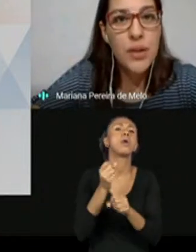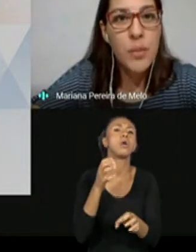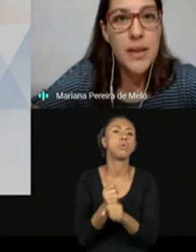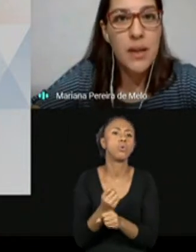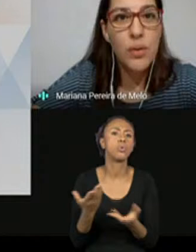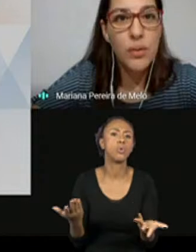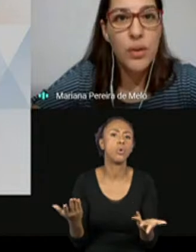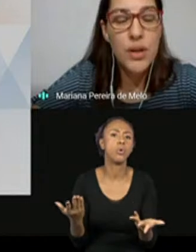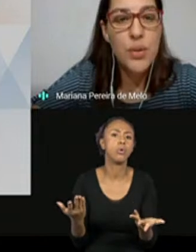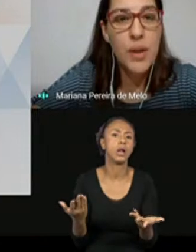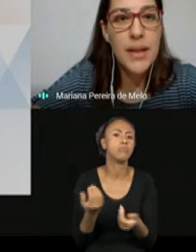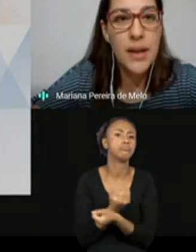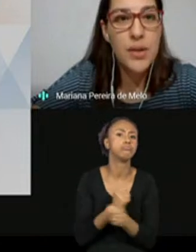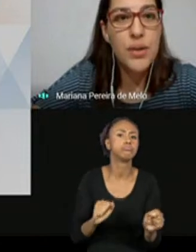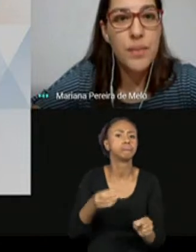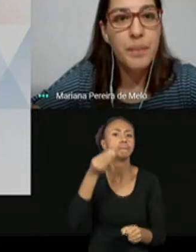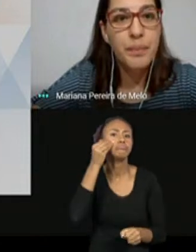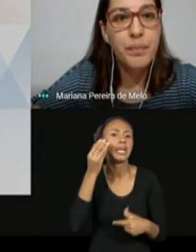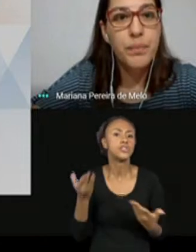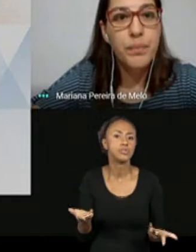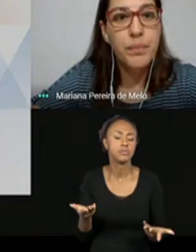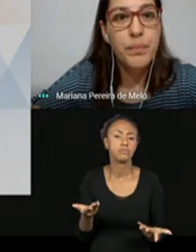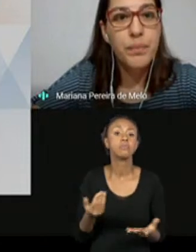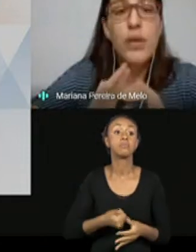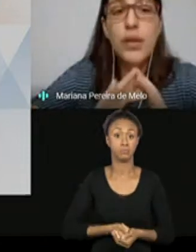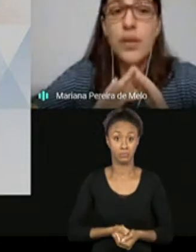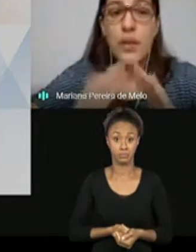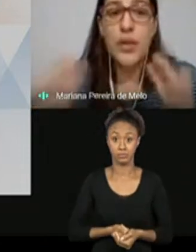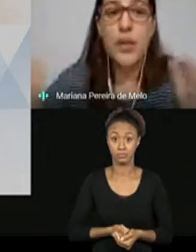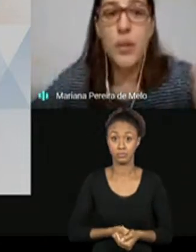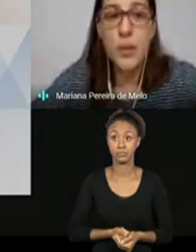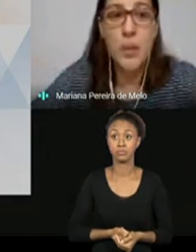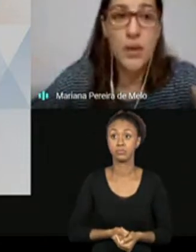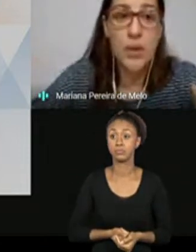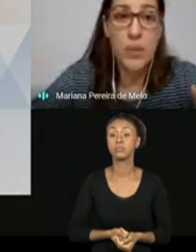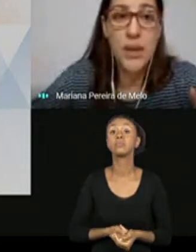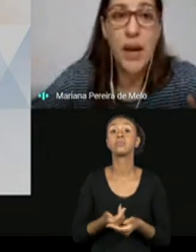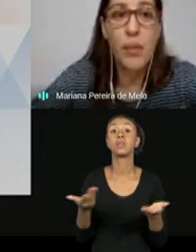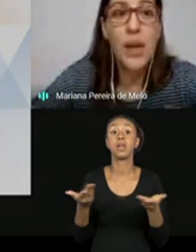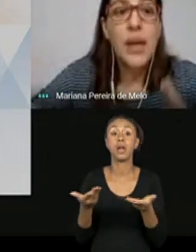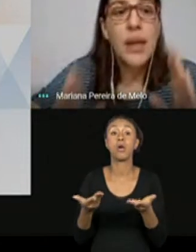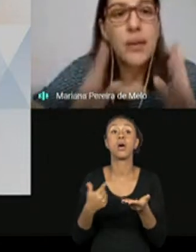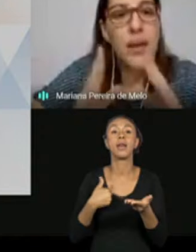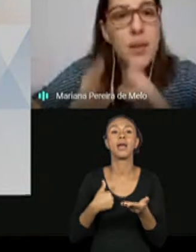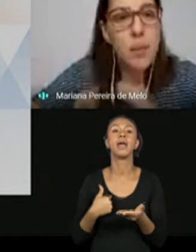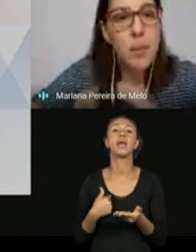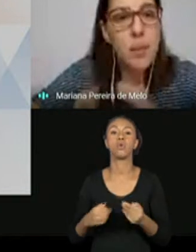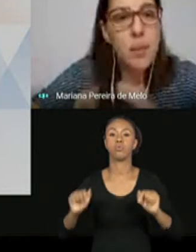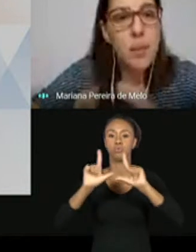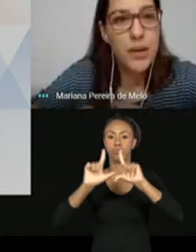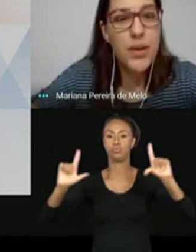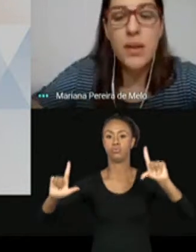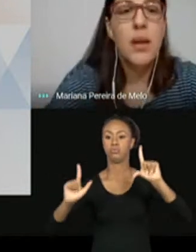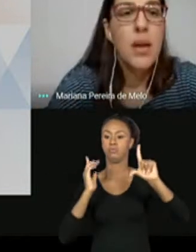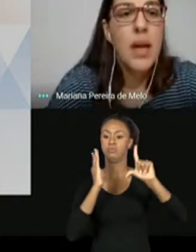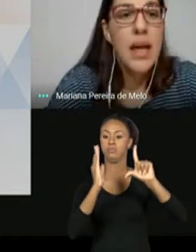probabilidade de não passar no controle de qualidade? Eu vou dividir o meu espaço amostral em 3